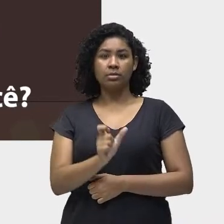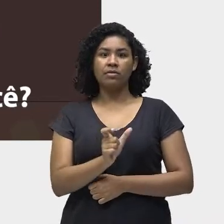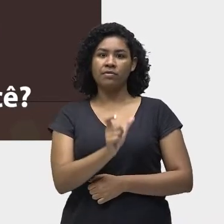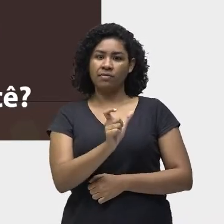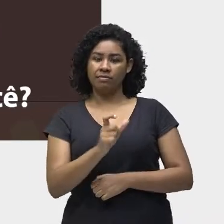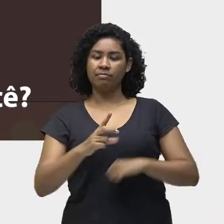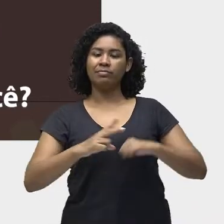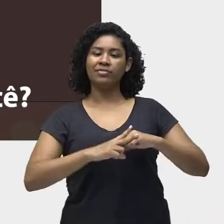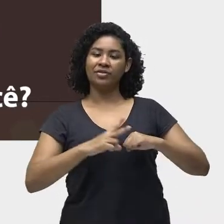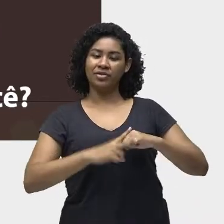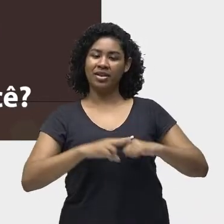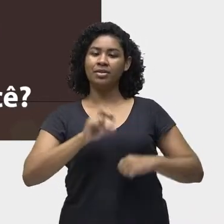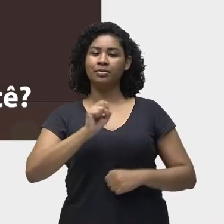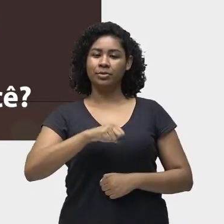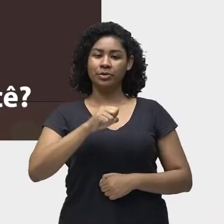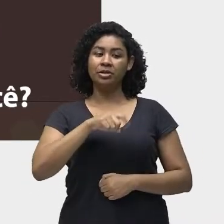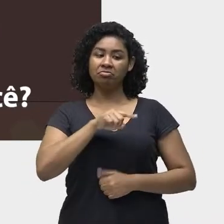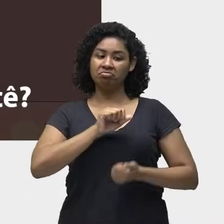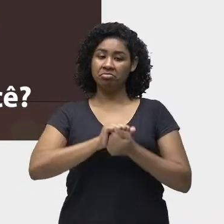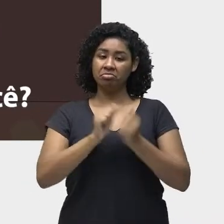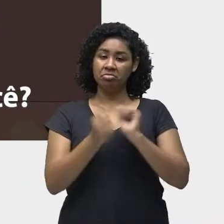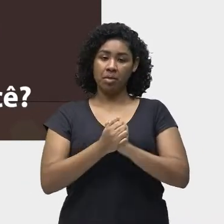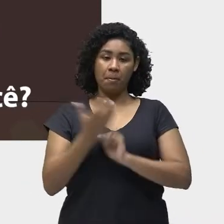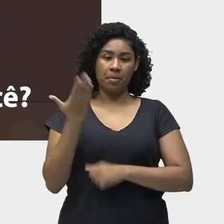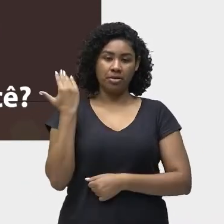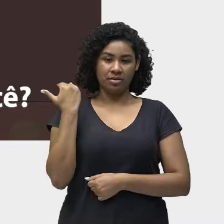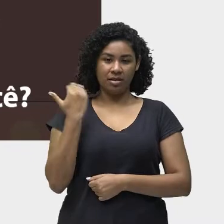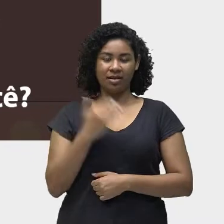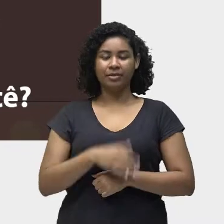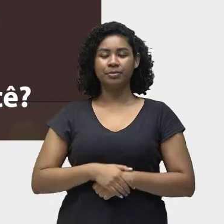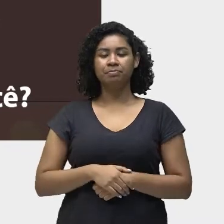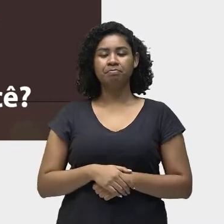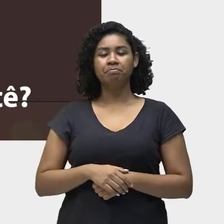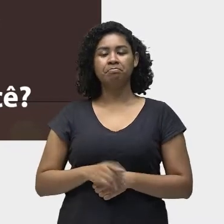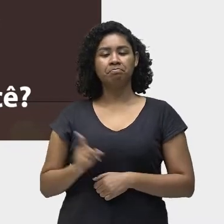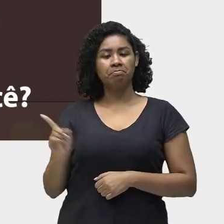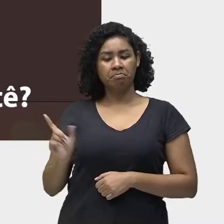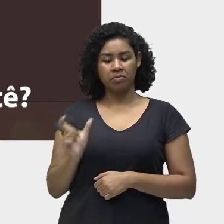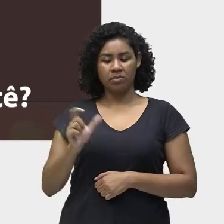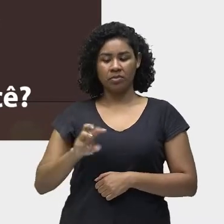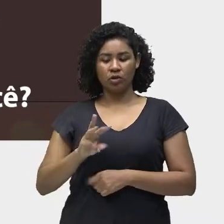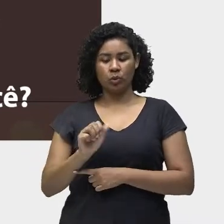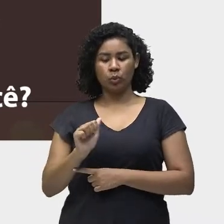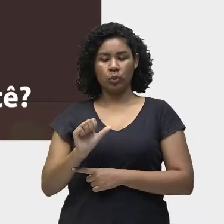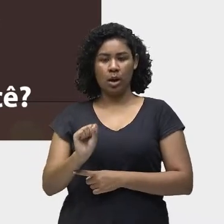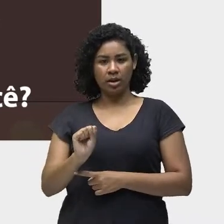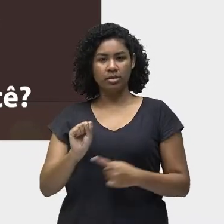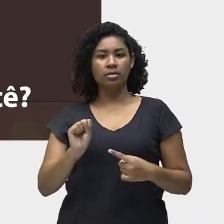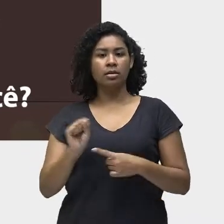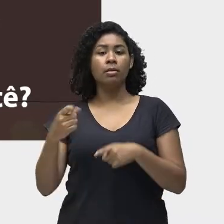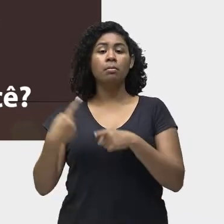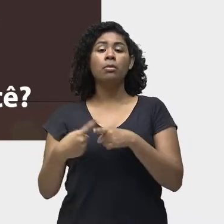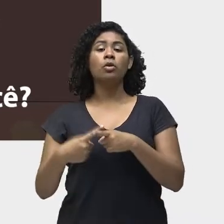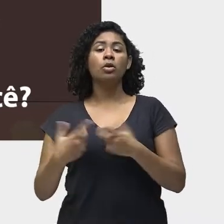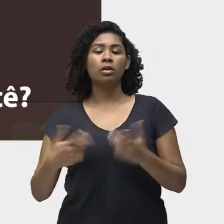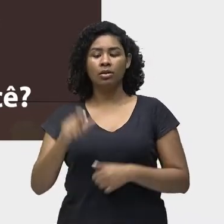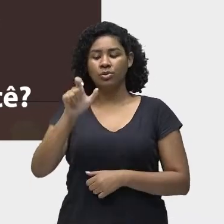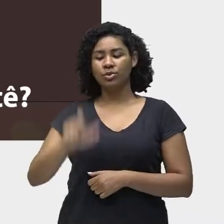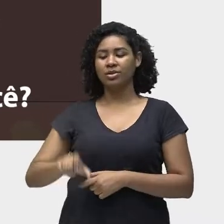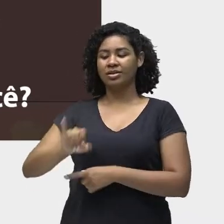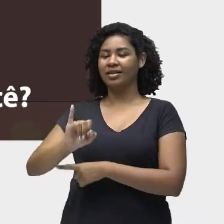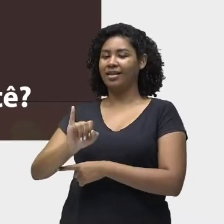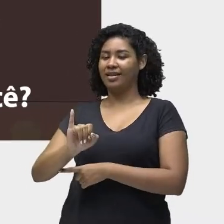be. E é a forma dele no passado. Então, essa forma do passado aí, was, é porque o sujeito é